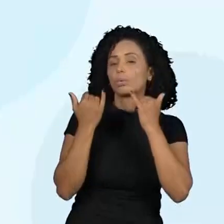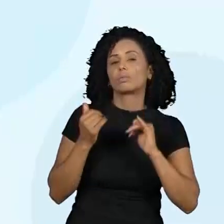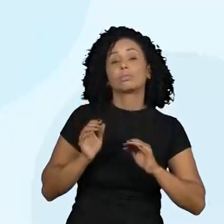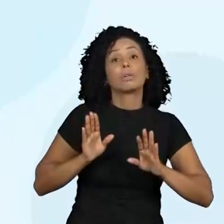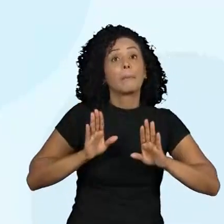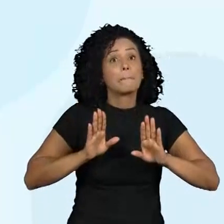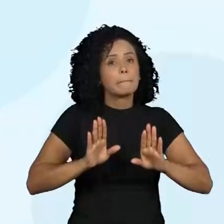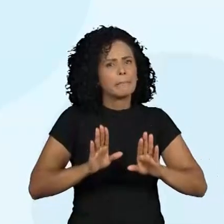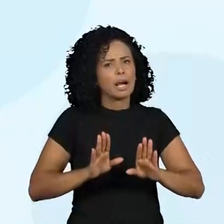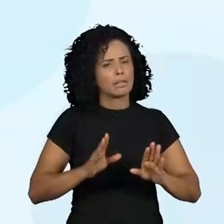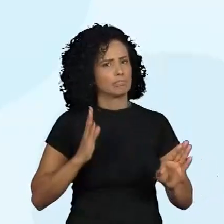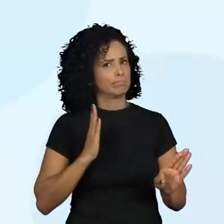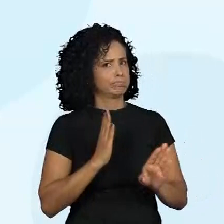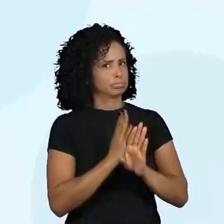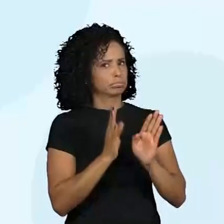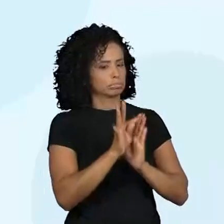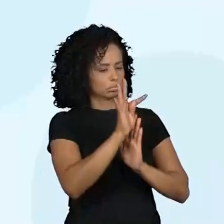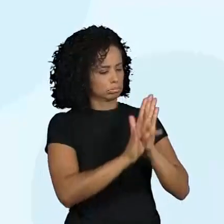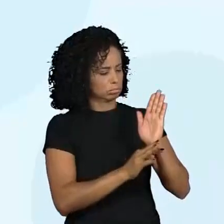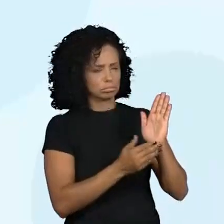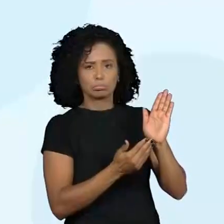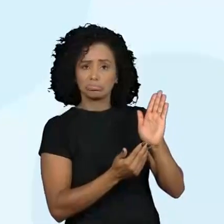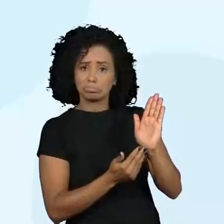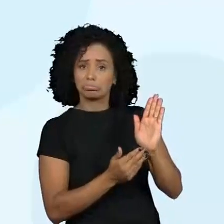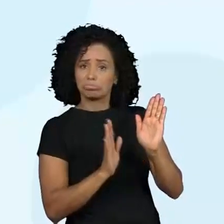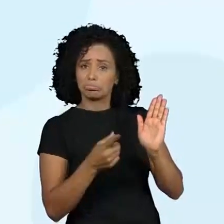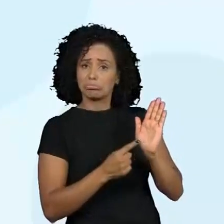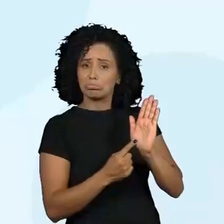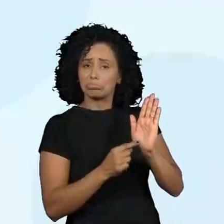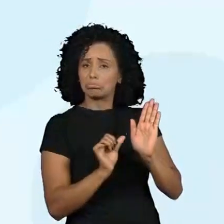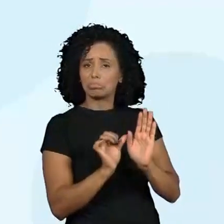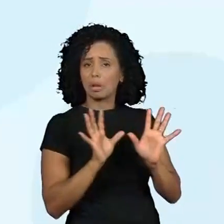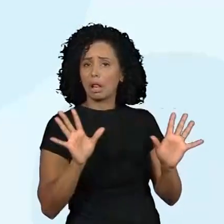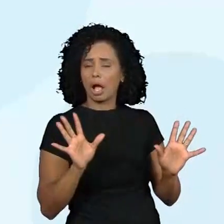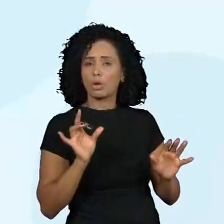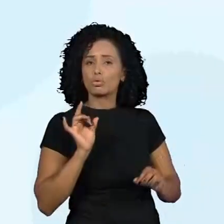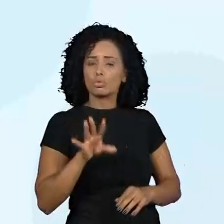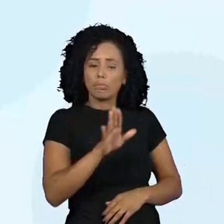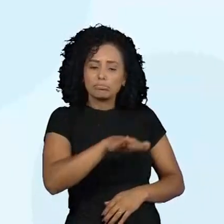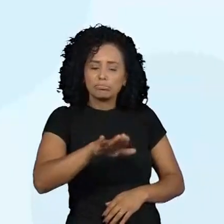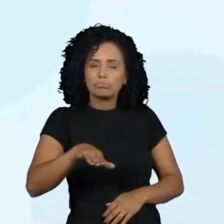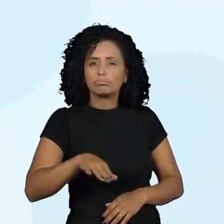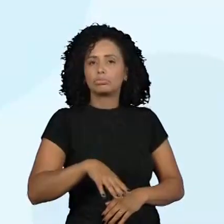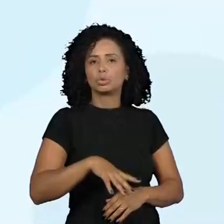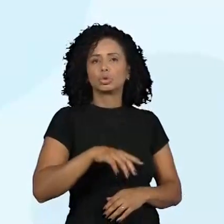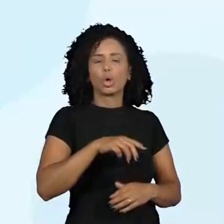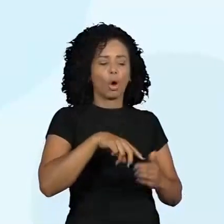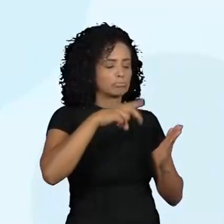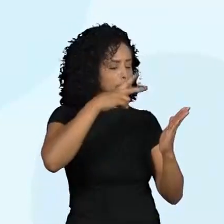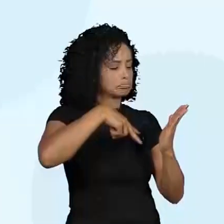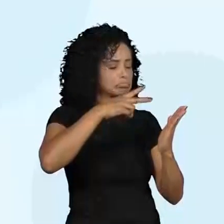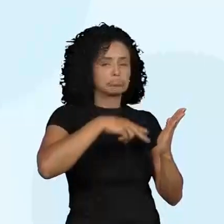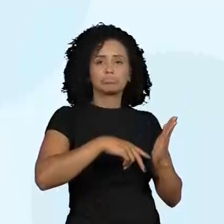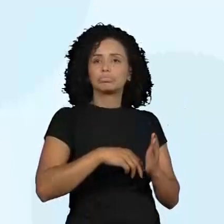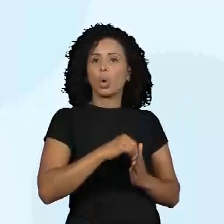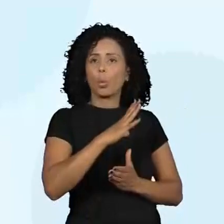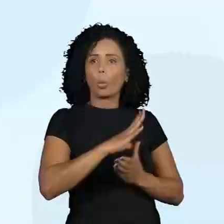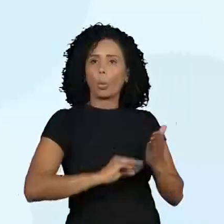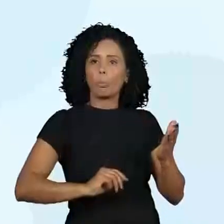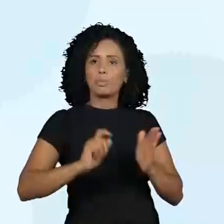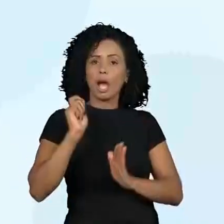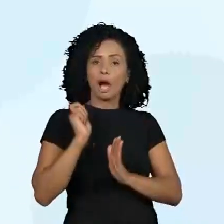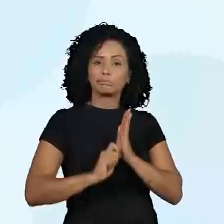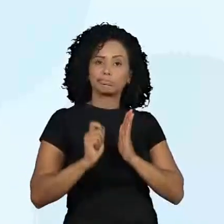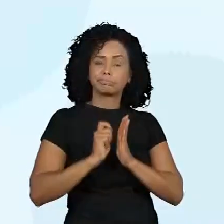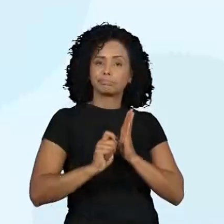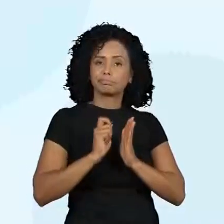foi localizada no texto, está de uma forma explícita e é só o estudante copiar e responder, né? Se for numa prova, se for numa